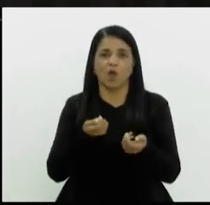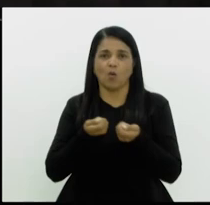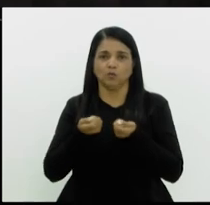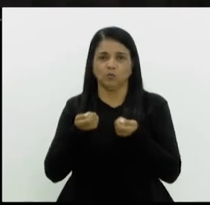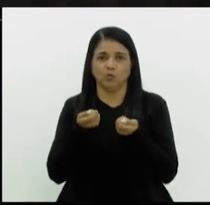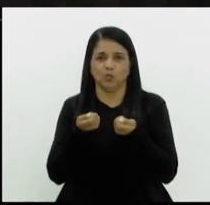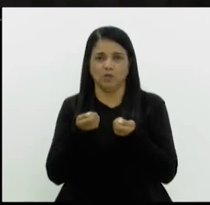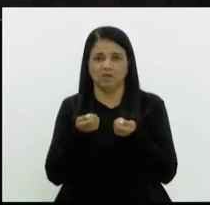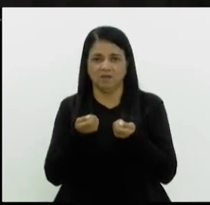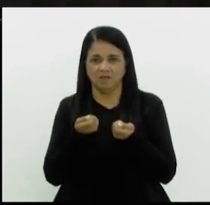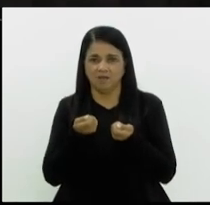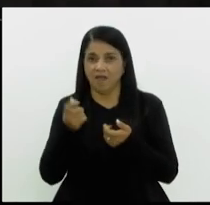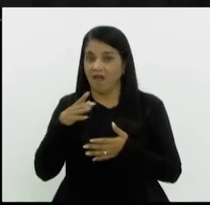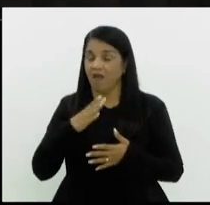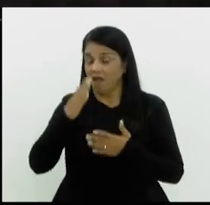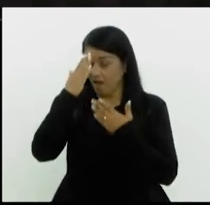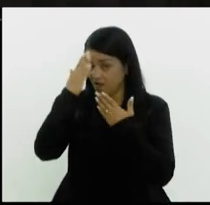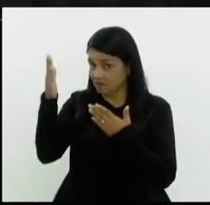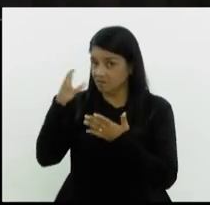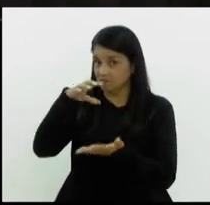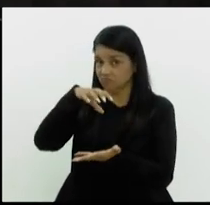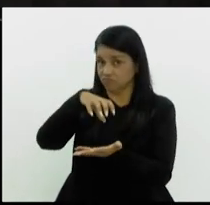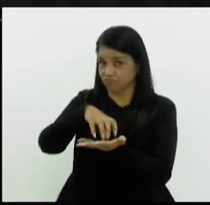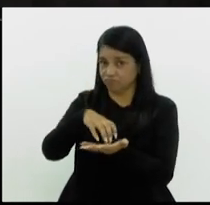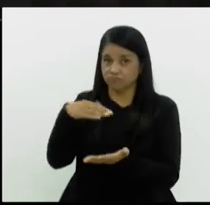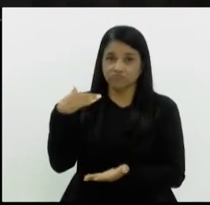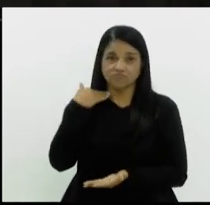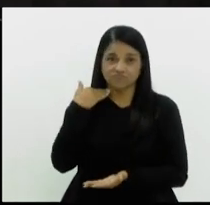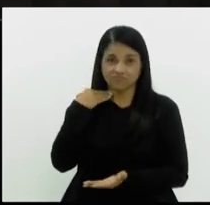Banco Central, aquele rapaz que está lá, que agora vai sair no